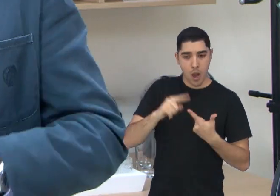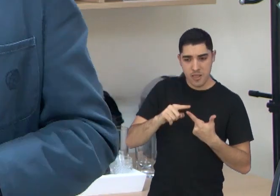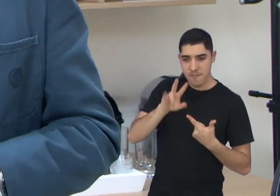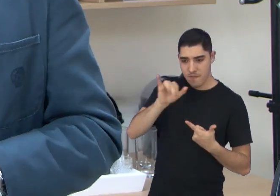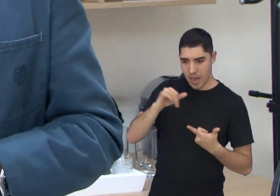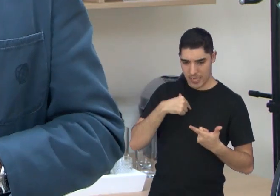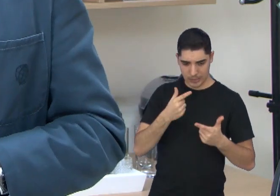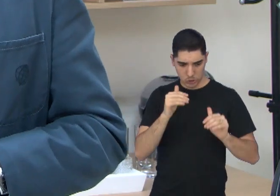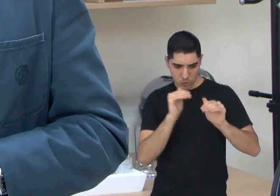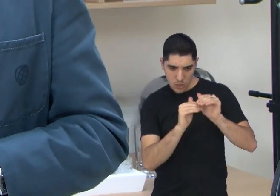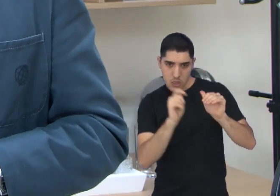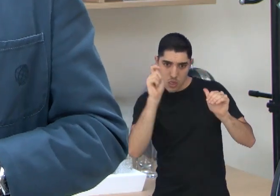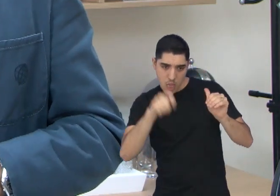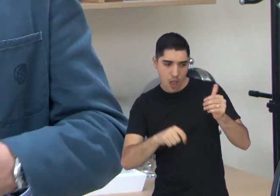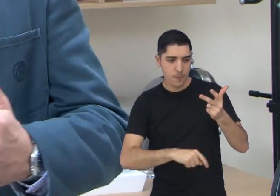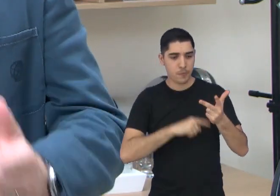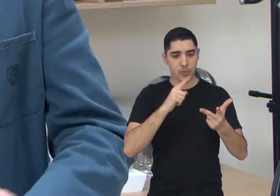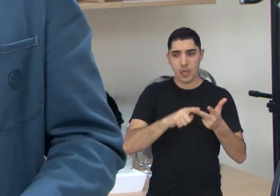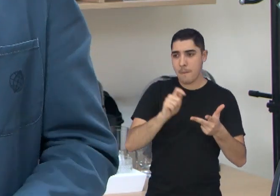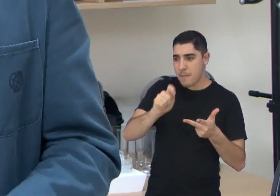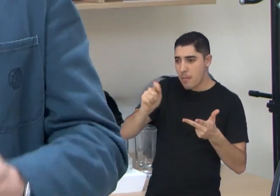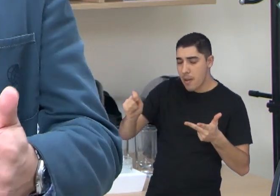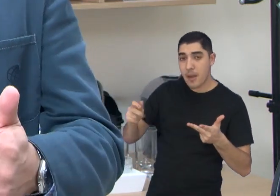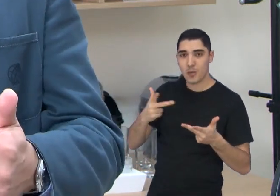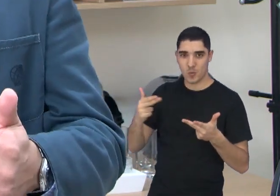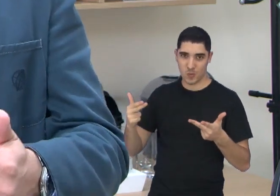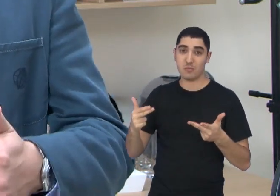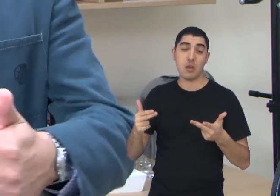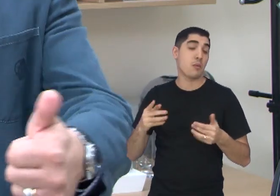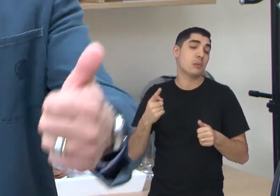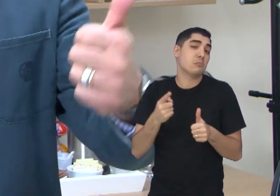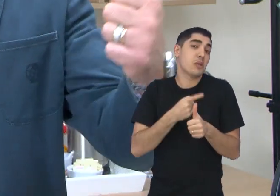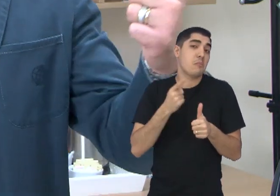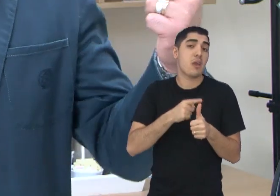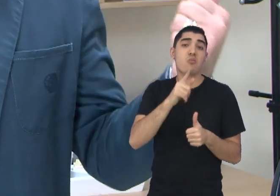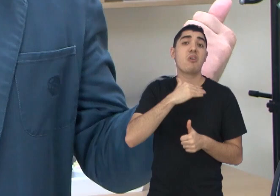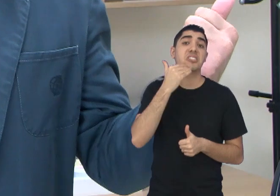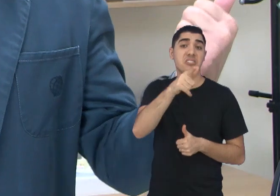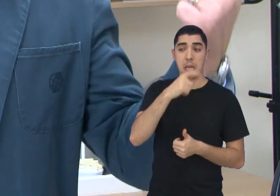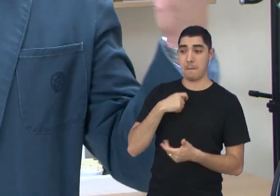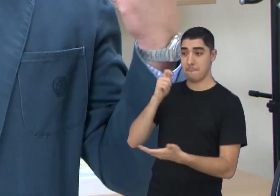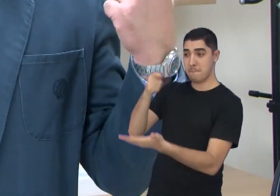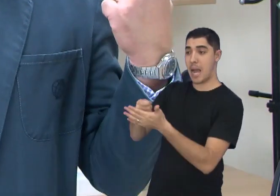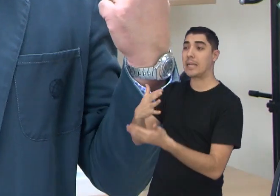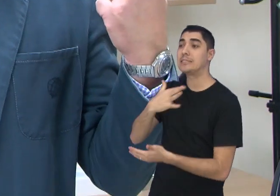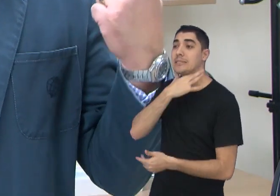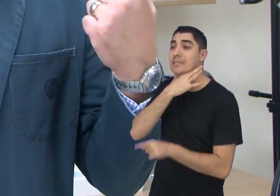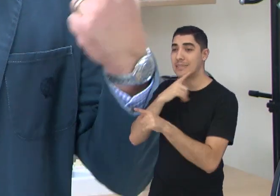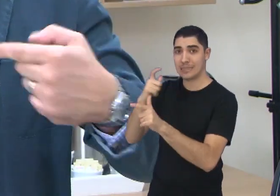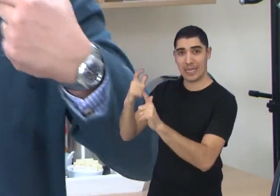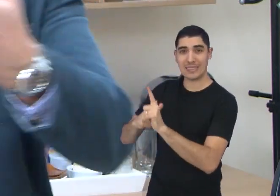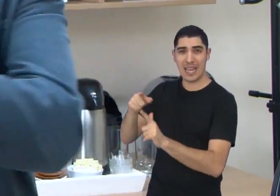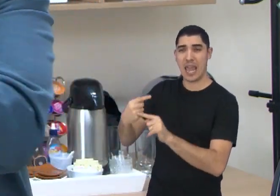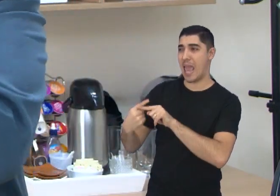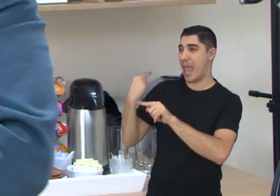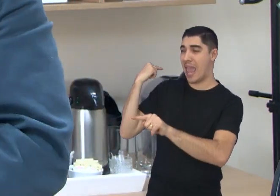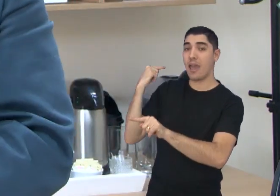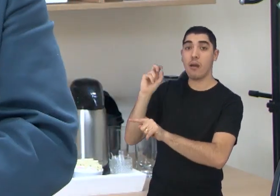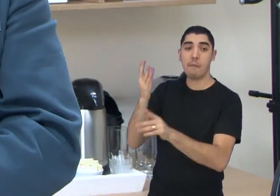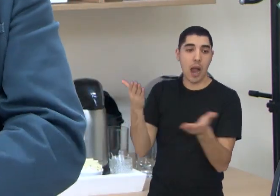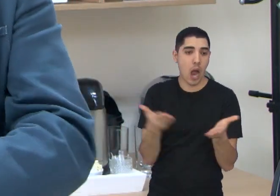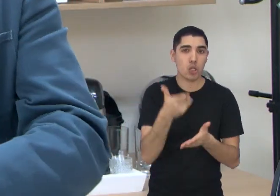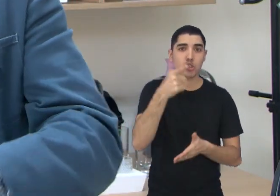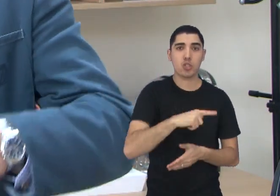do que se ganha no final do mês para pagar uma dívida. Porque, primeiro, não adianta você pagar uma dívida anterior, uma dívida antiga e começar a dever